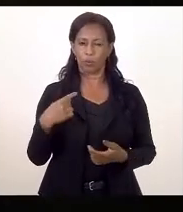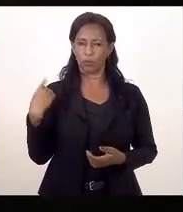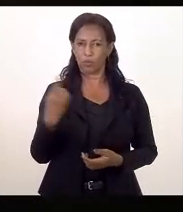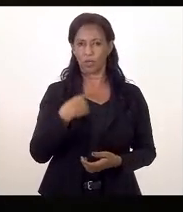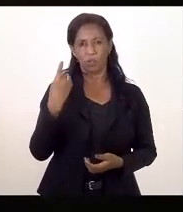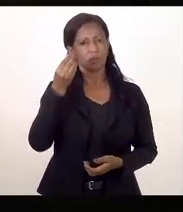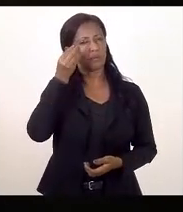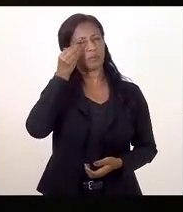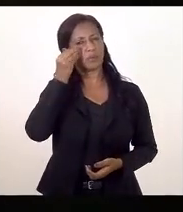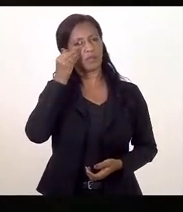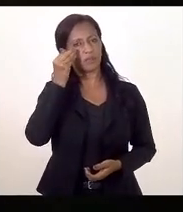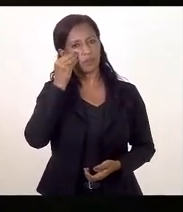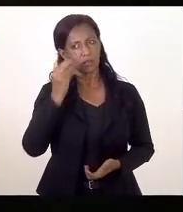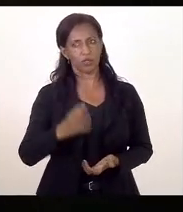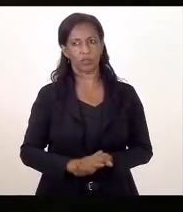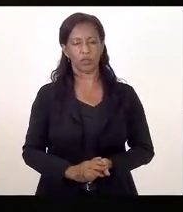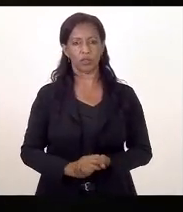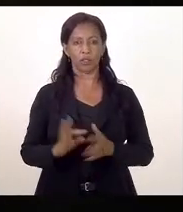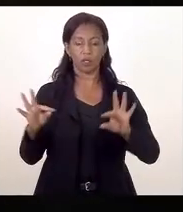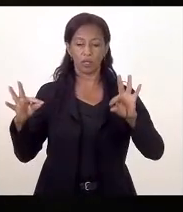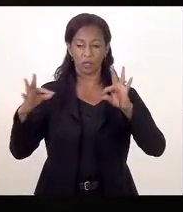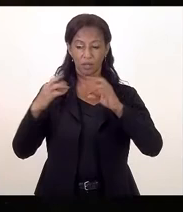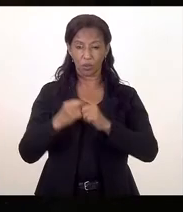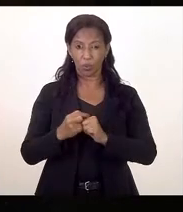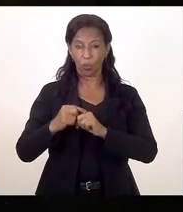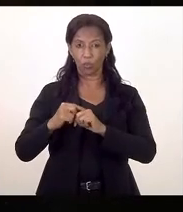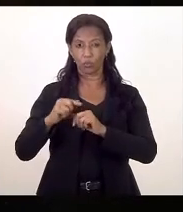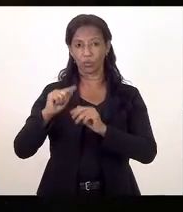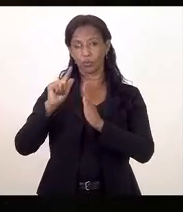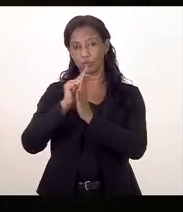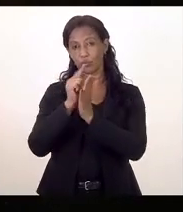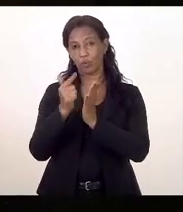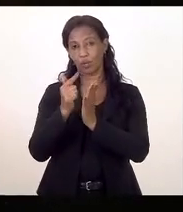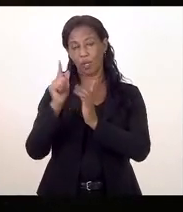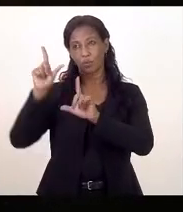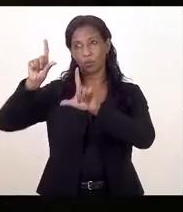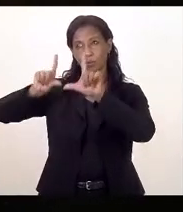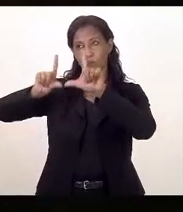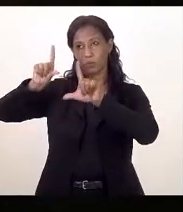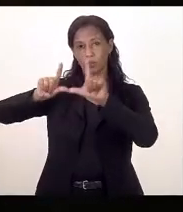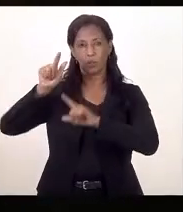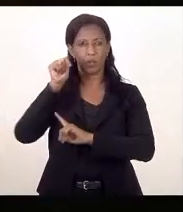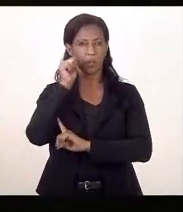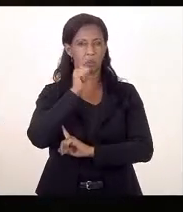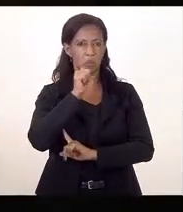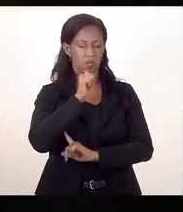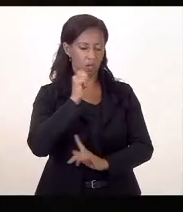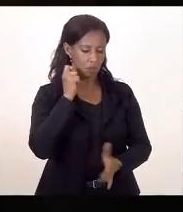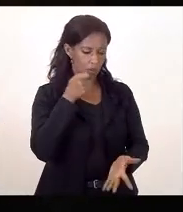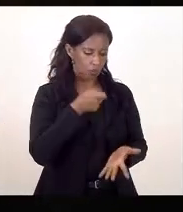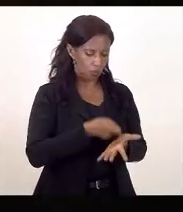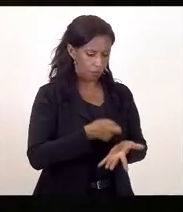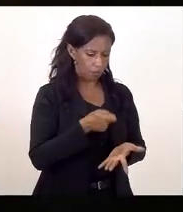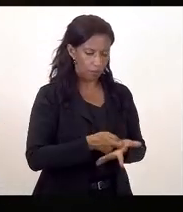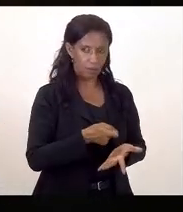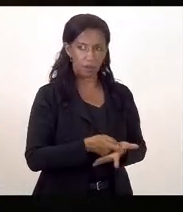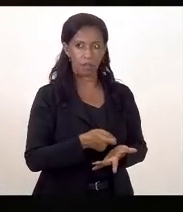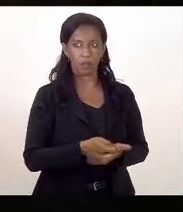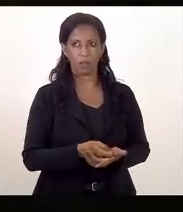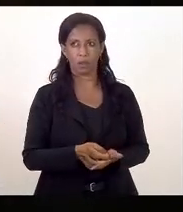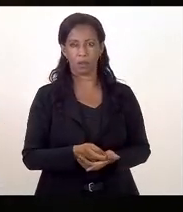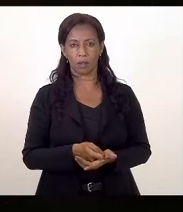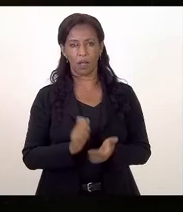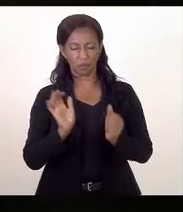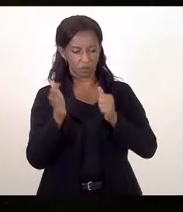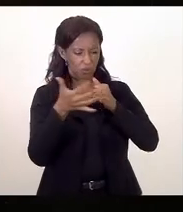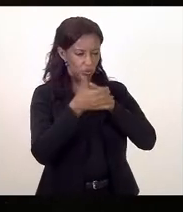assistindo em todos os noticiários. Mulheres sendo obrigadas a se